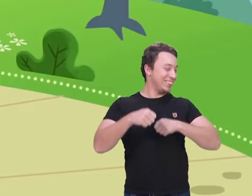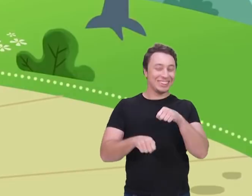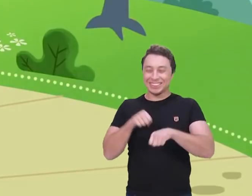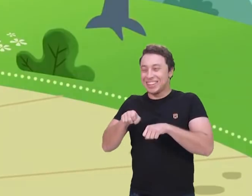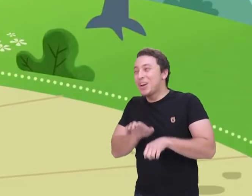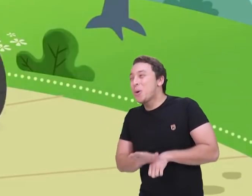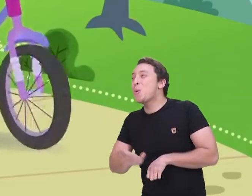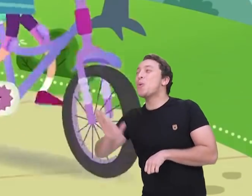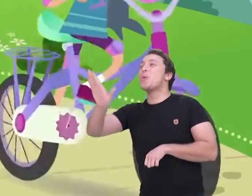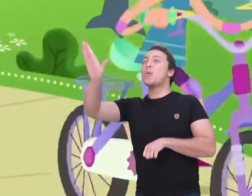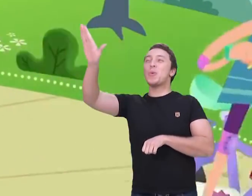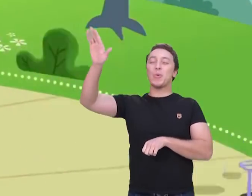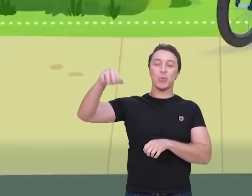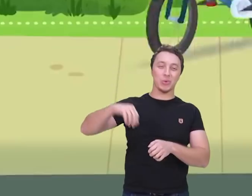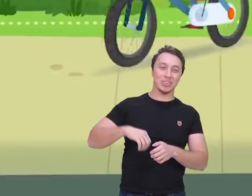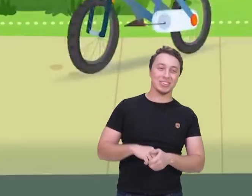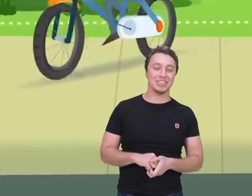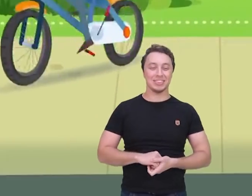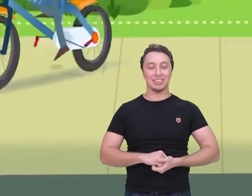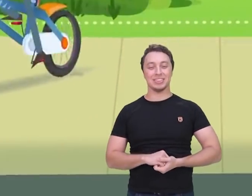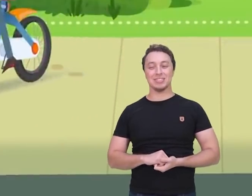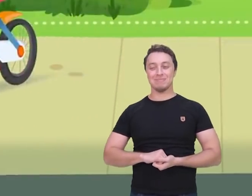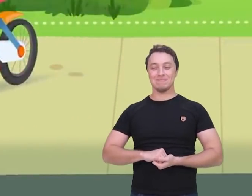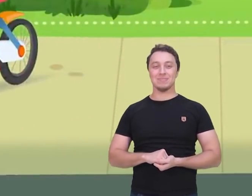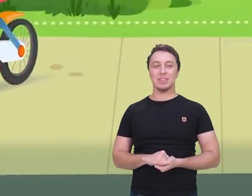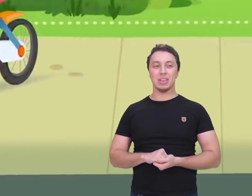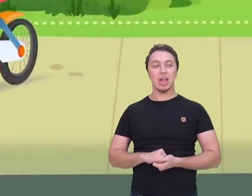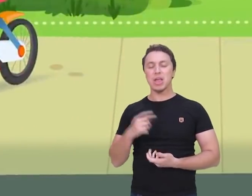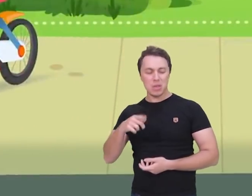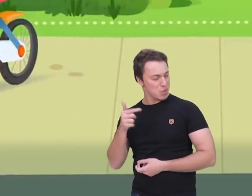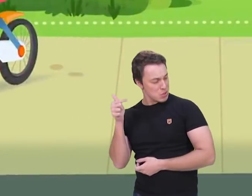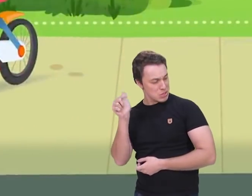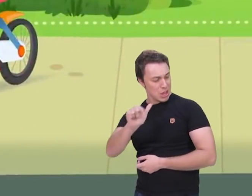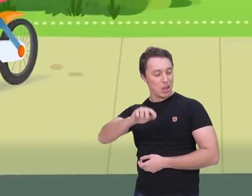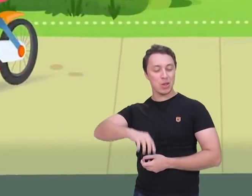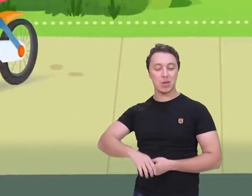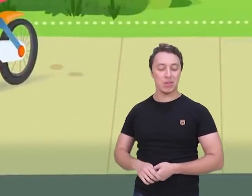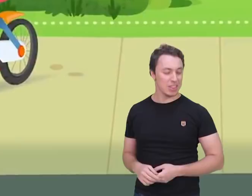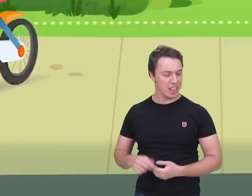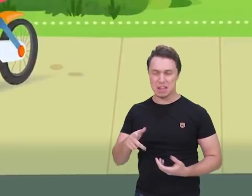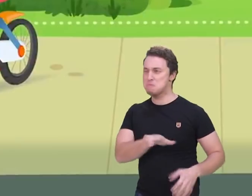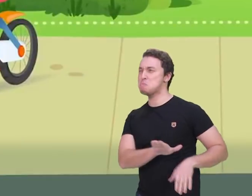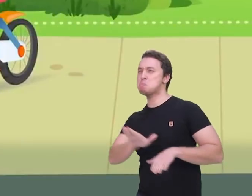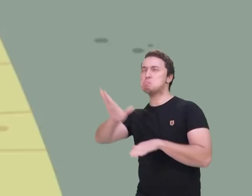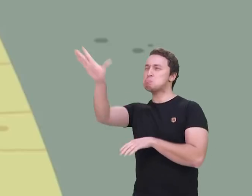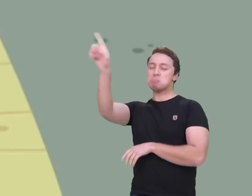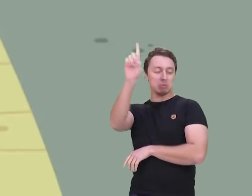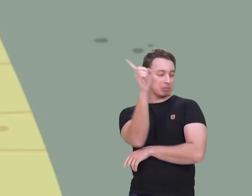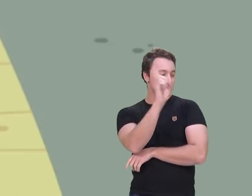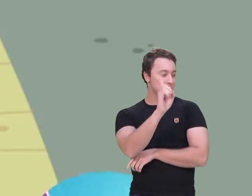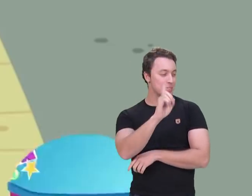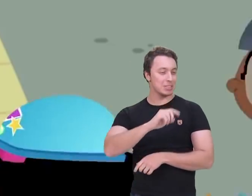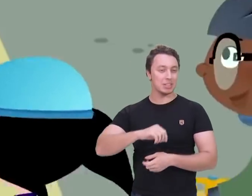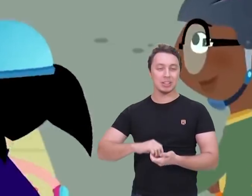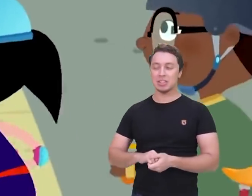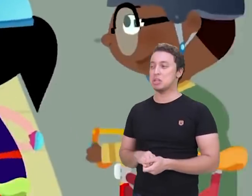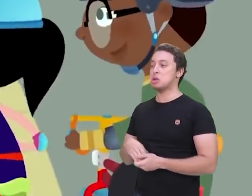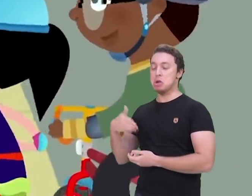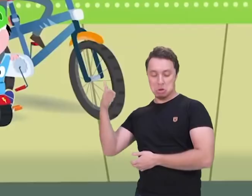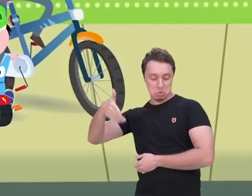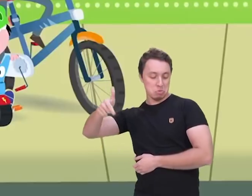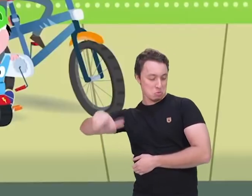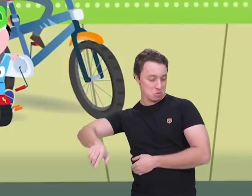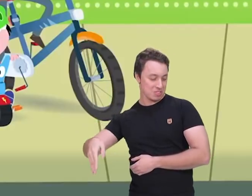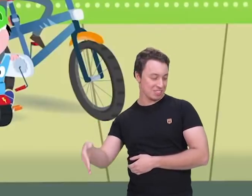Oba! Subida! Uhul! Você consegue! Nem é tão grande! Já